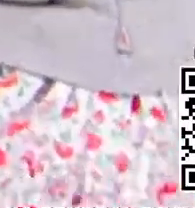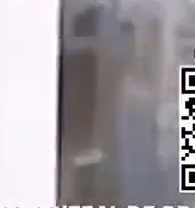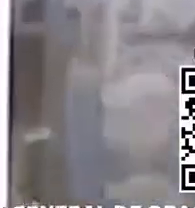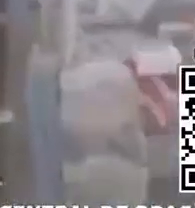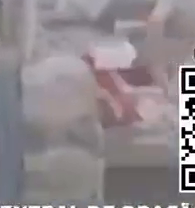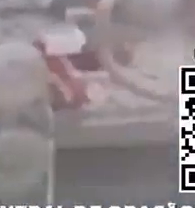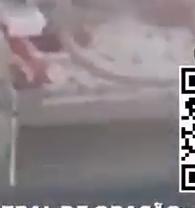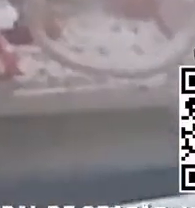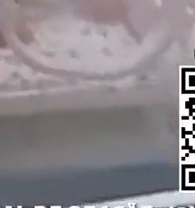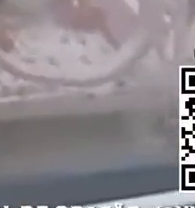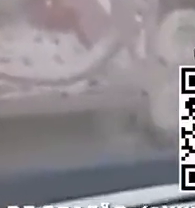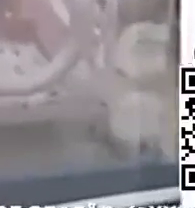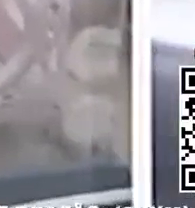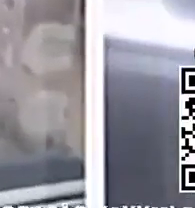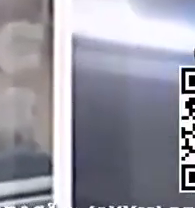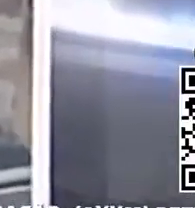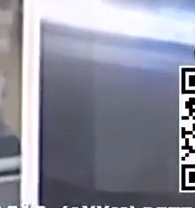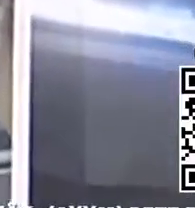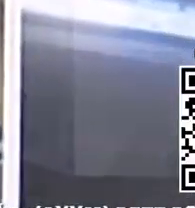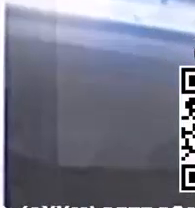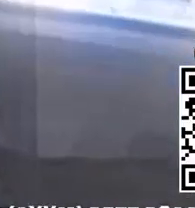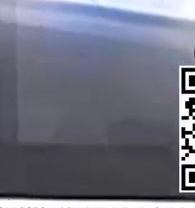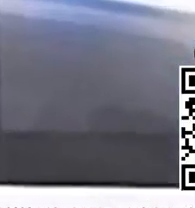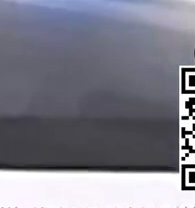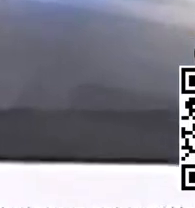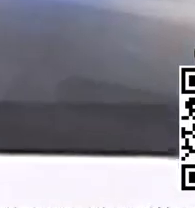testemunho. Meu Deus, nessa criança linda que tava correndo aqui, né?